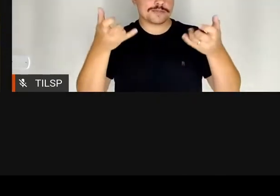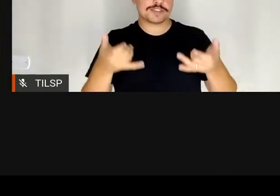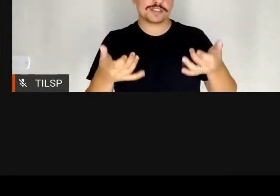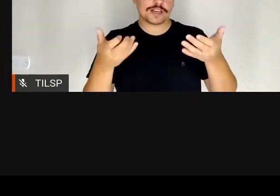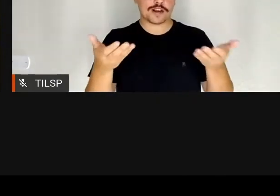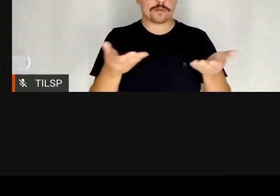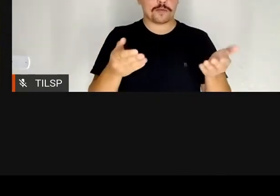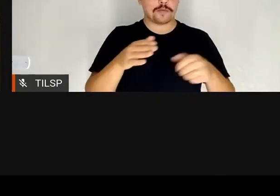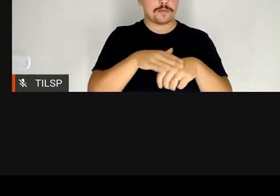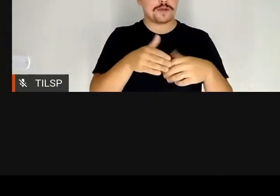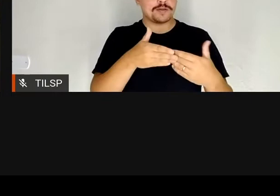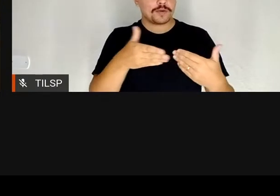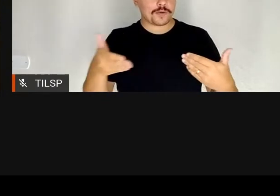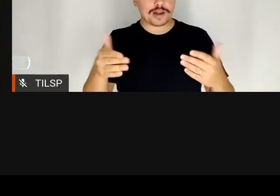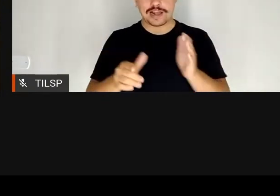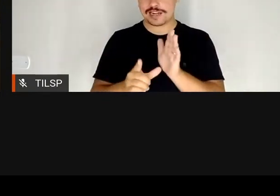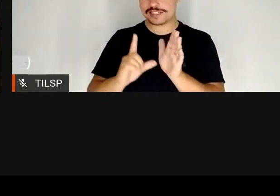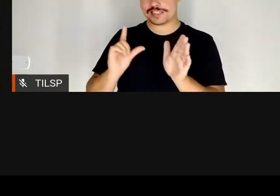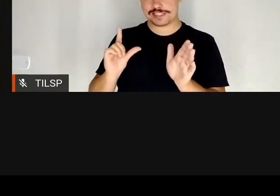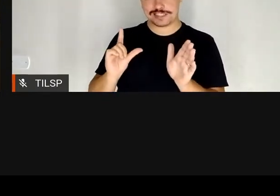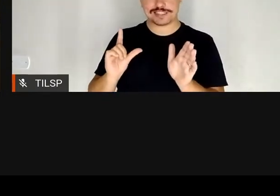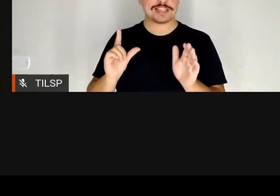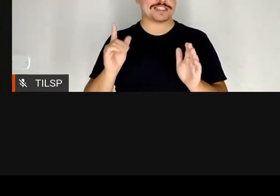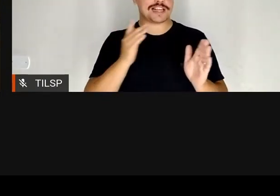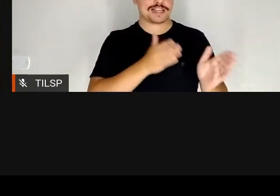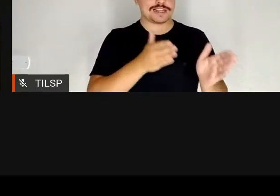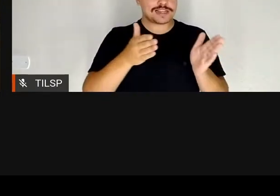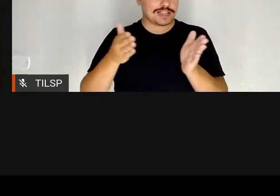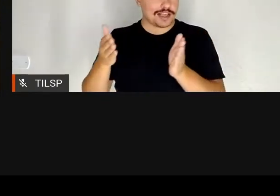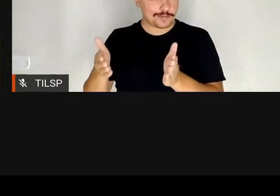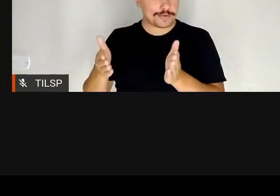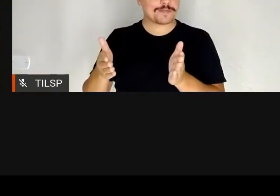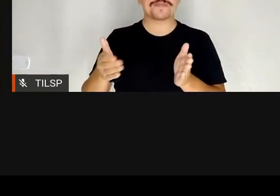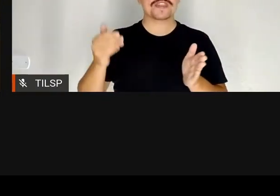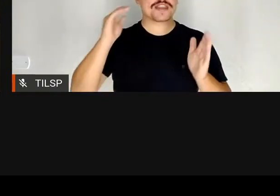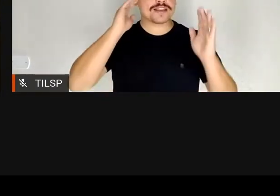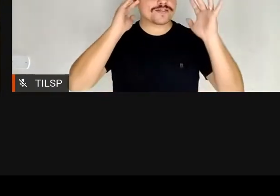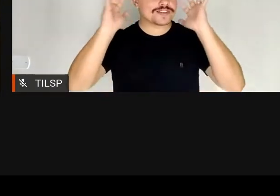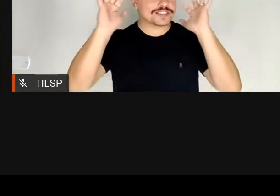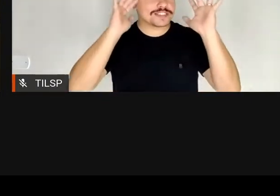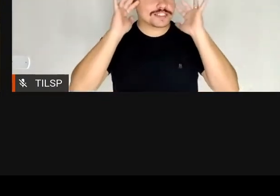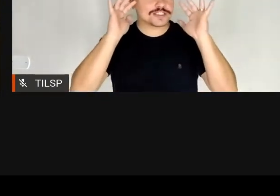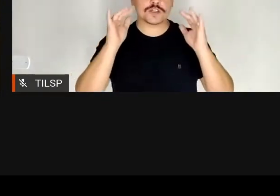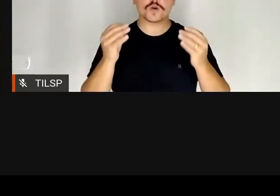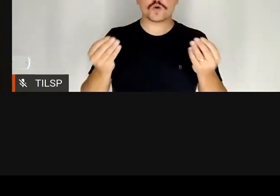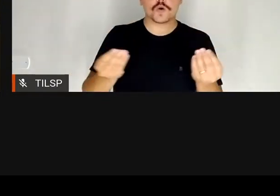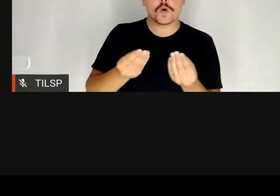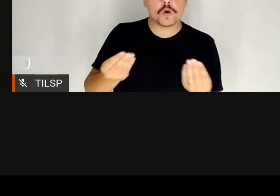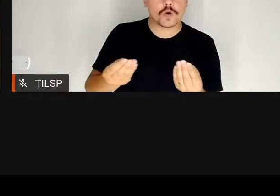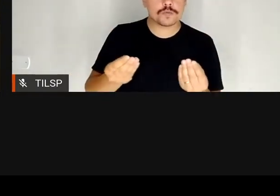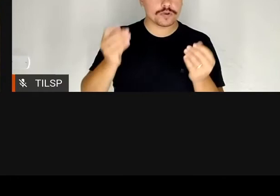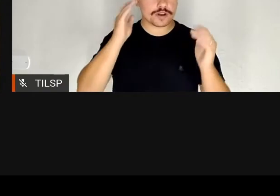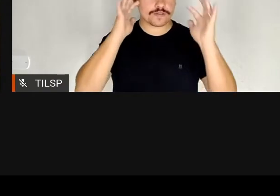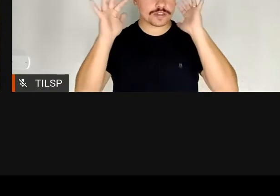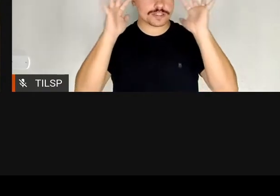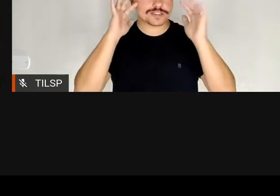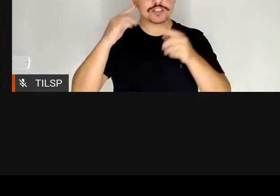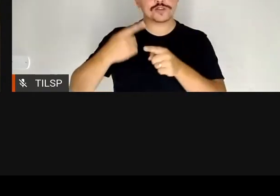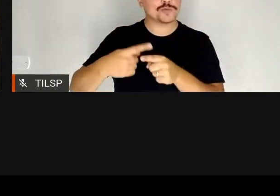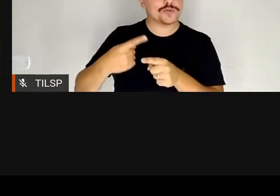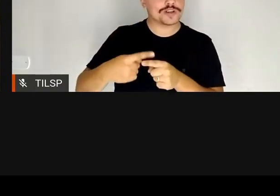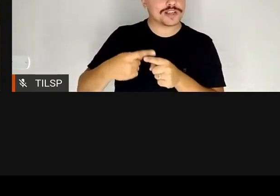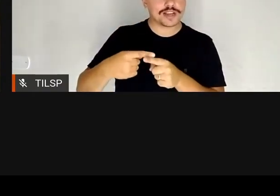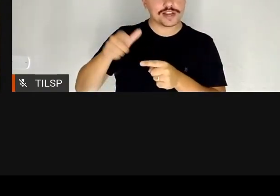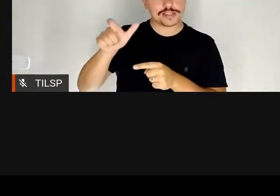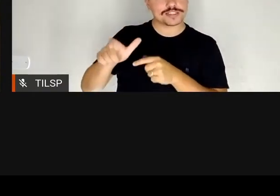que vamos à próxima etapa, é refletir por que e como uma obra e uma produção de tal relevância pode entrar